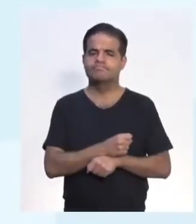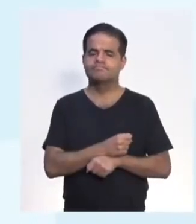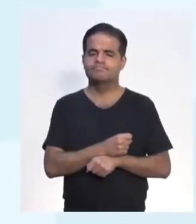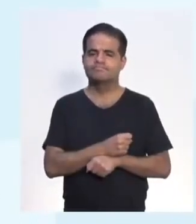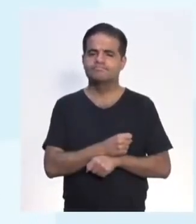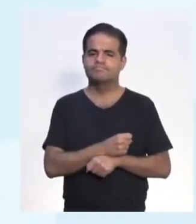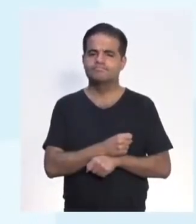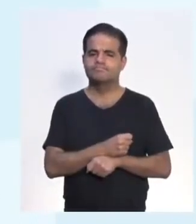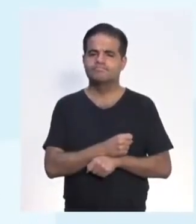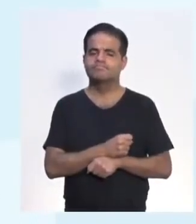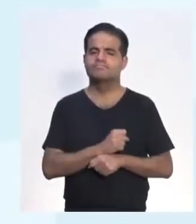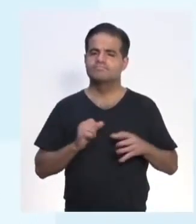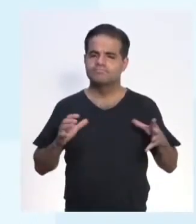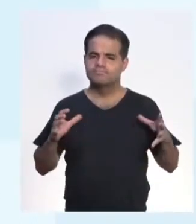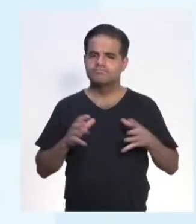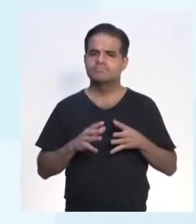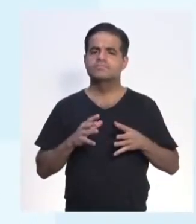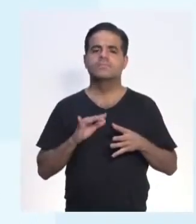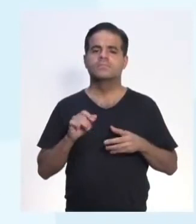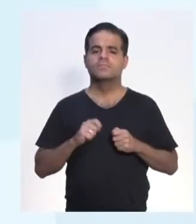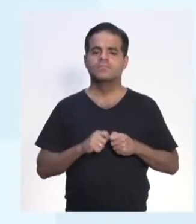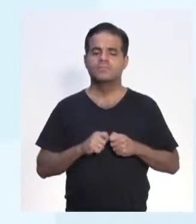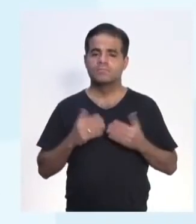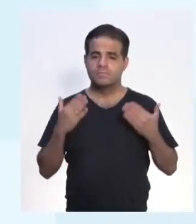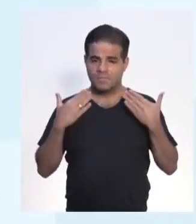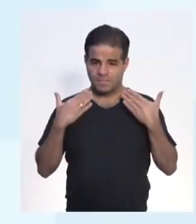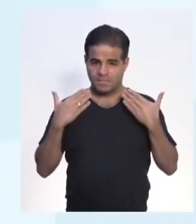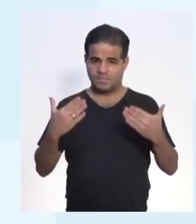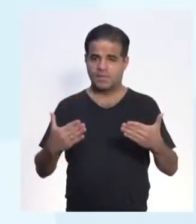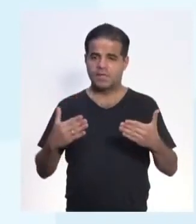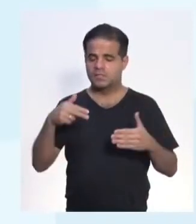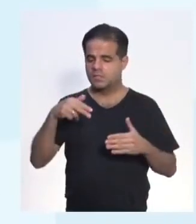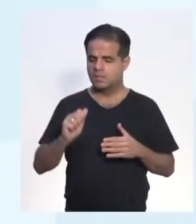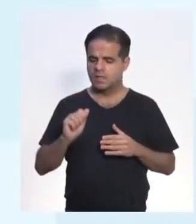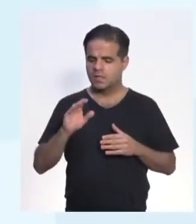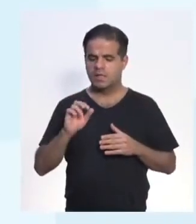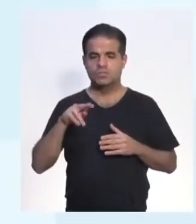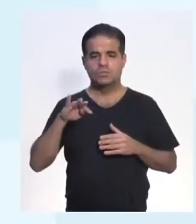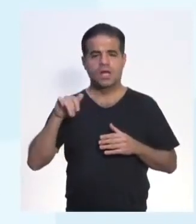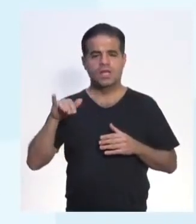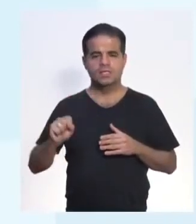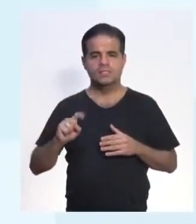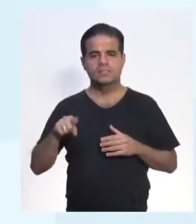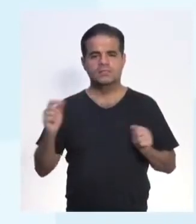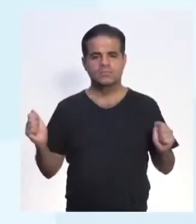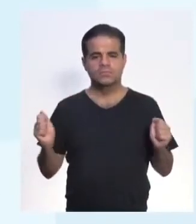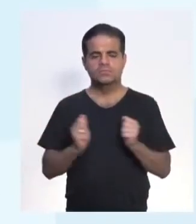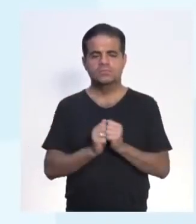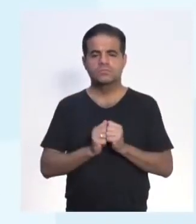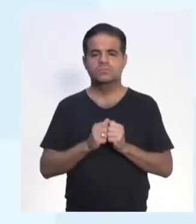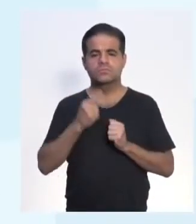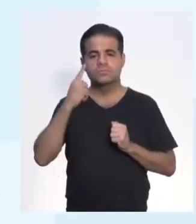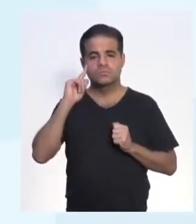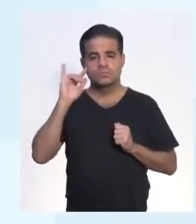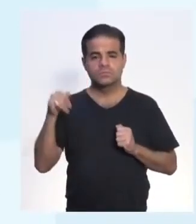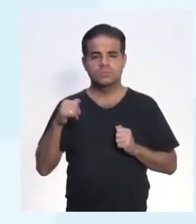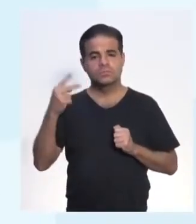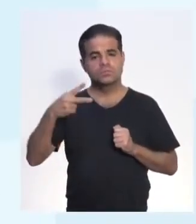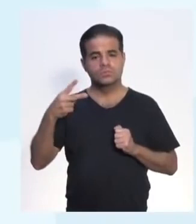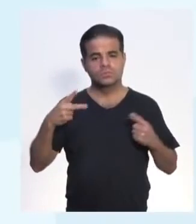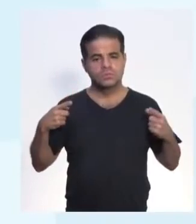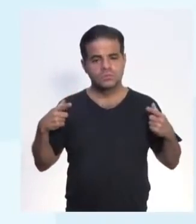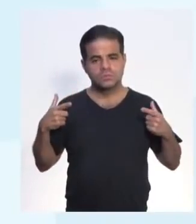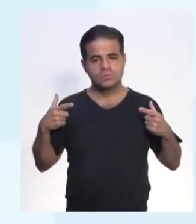ideais comunistas, eles vão fazer frente aos nacionalistas, mas irão se juntar contra o Japão na Segunda